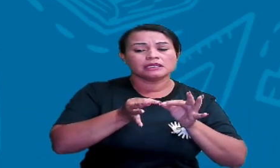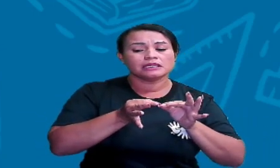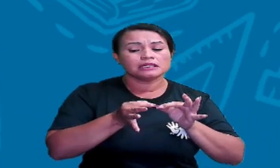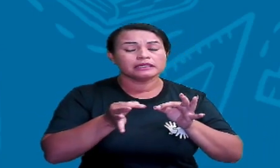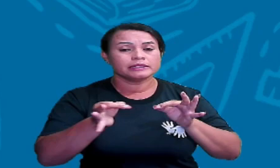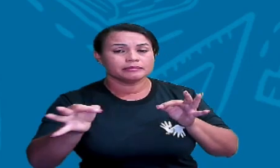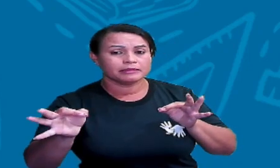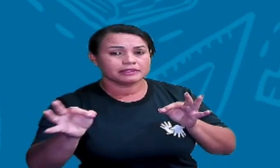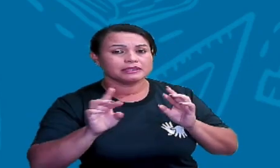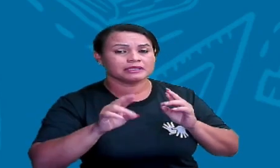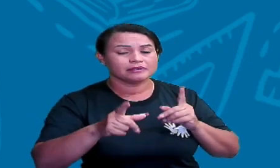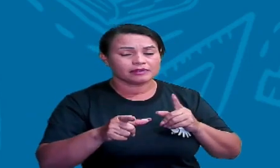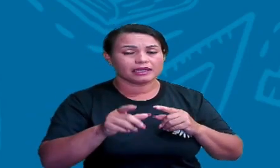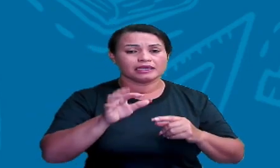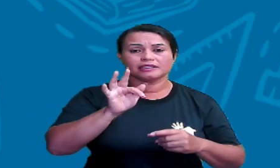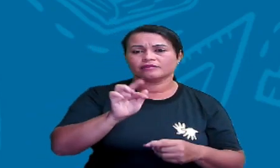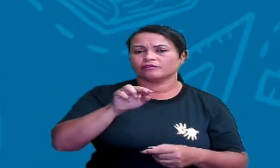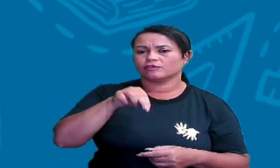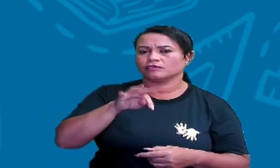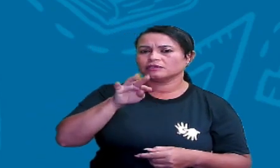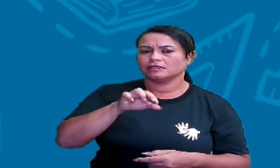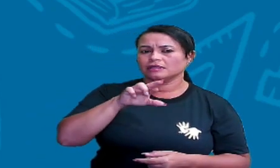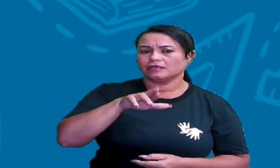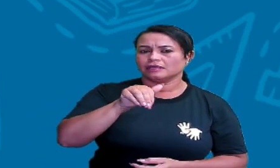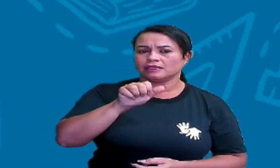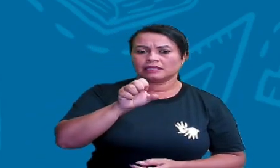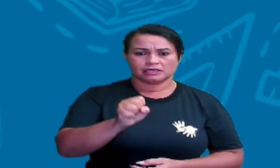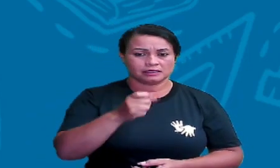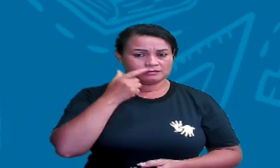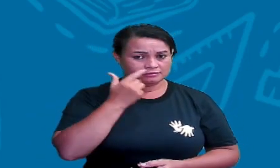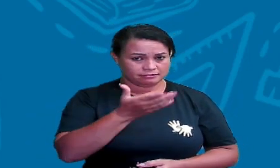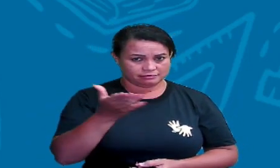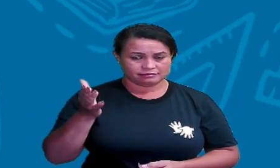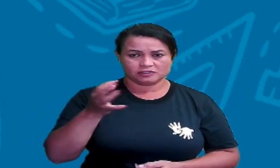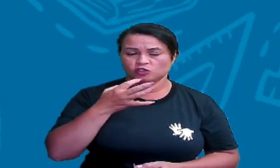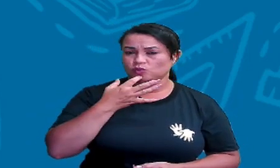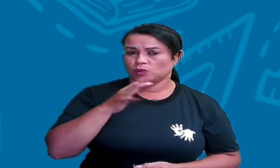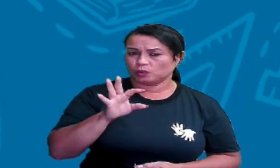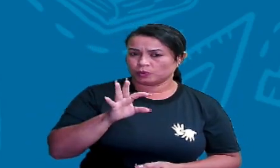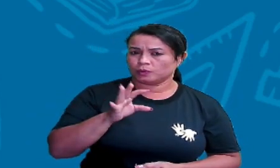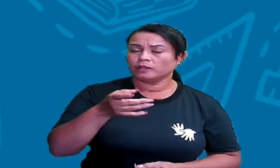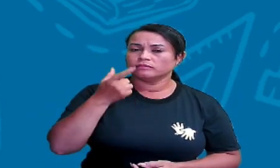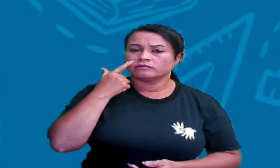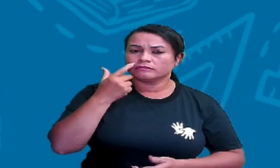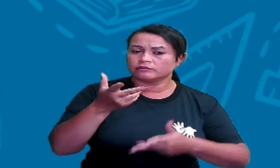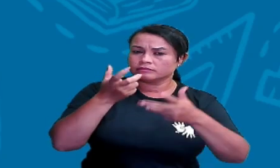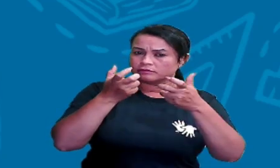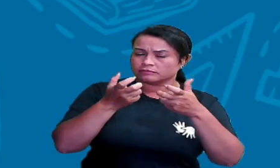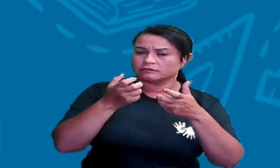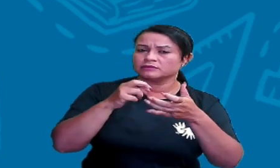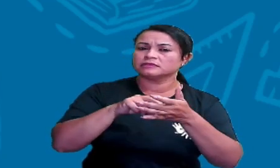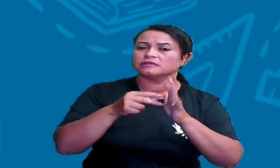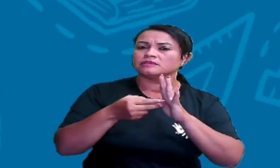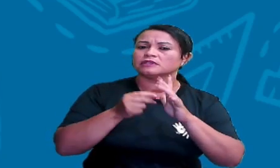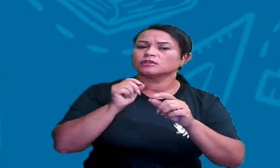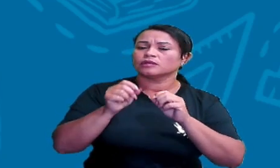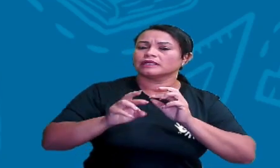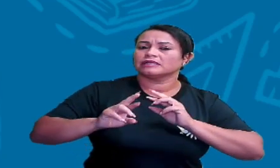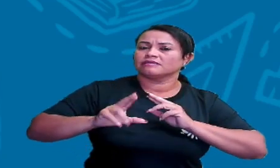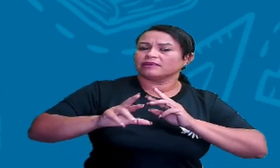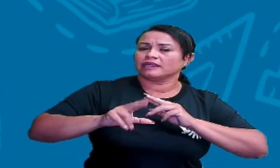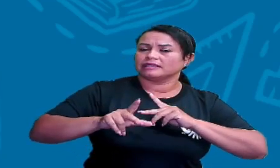limite diferente de fronteira. Tem até o símbolozinho diferente aí. Para quem não conhece, o símbolo significa